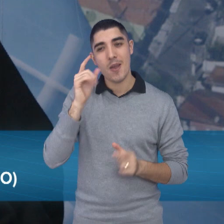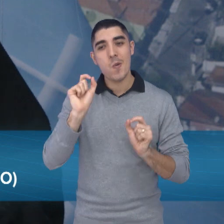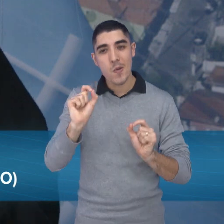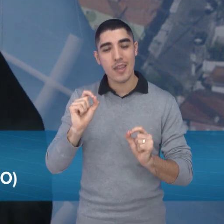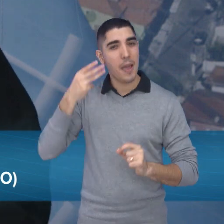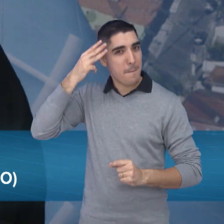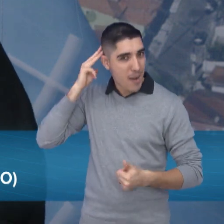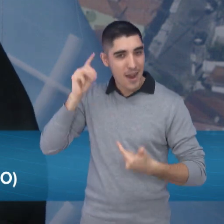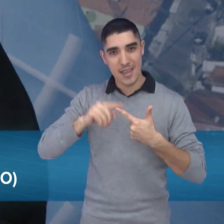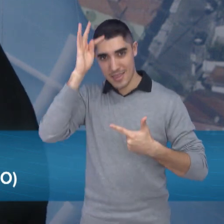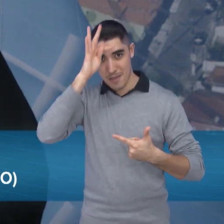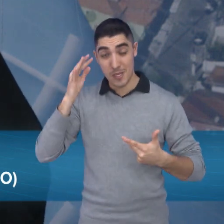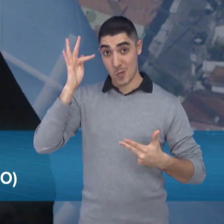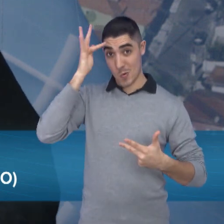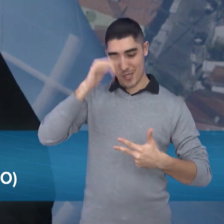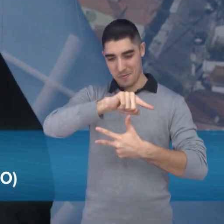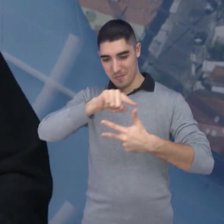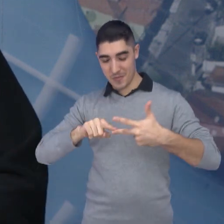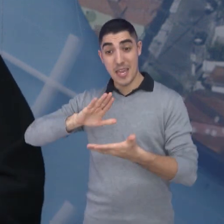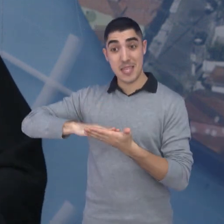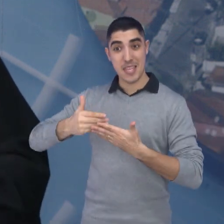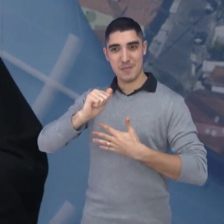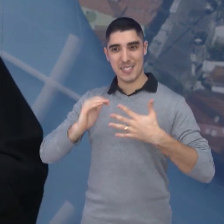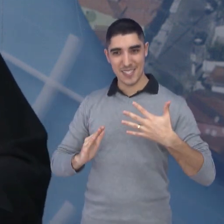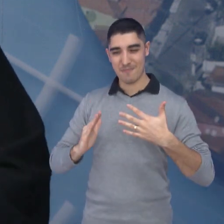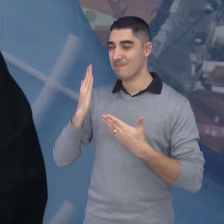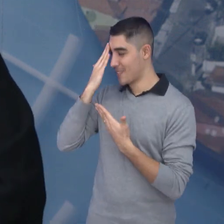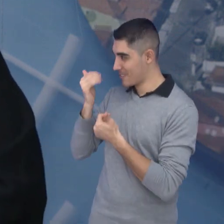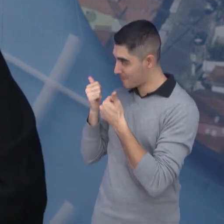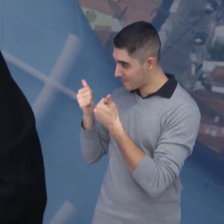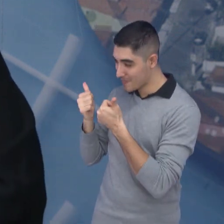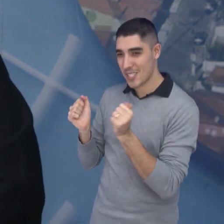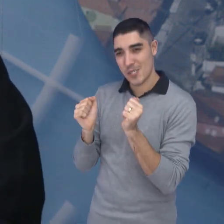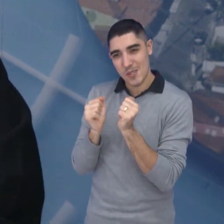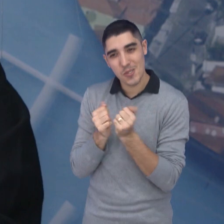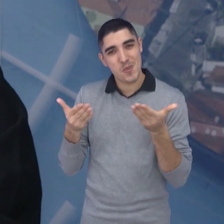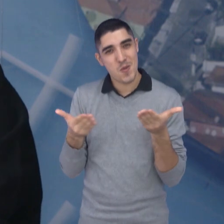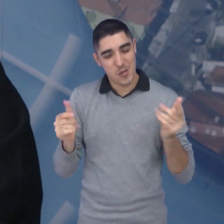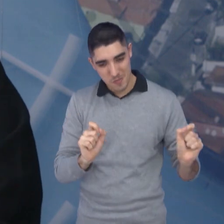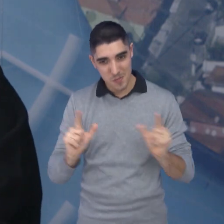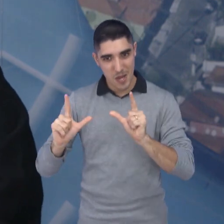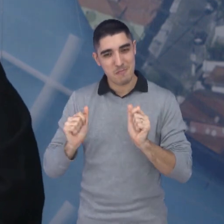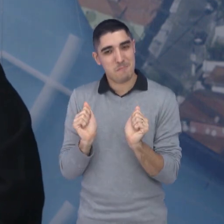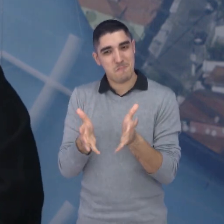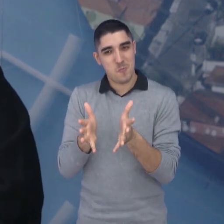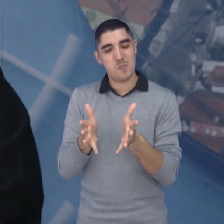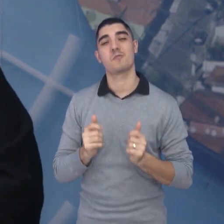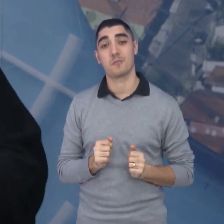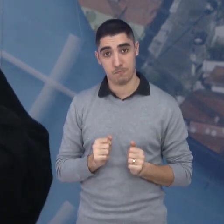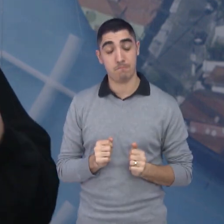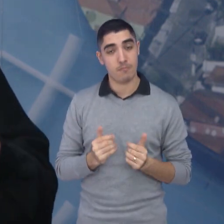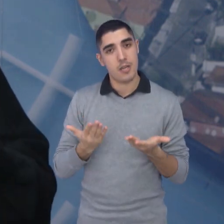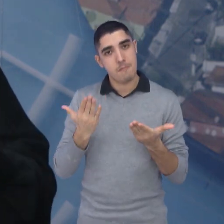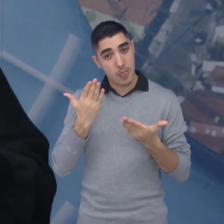Mayra, a Tamires e o Luiz Fernando, intérpretes de Libras, que estiveram com a gente durante todo o programa. E é isso, a gente fica por